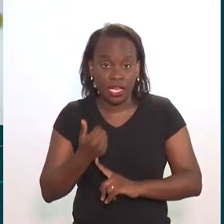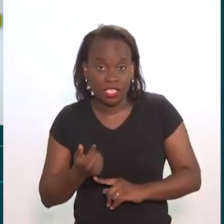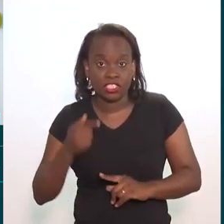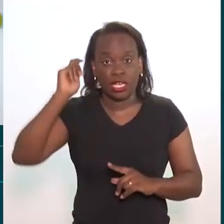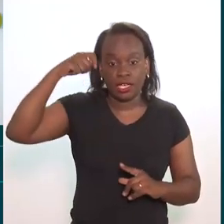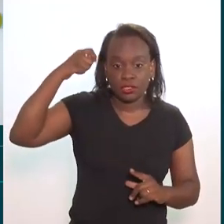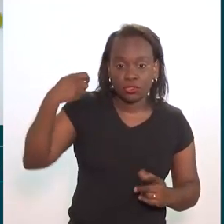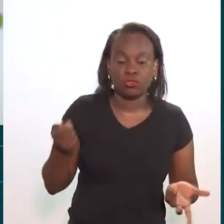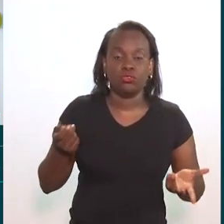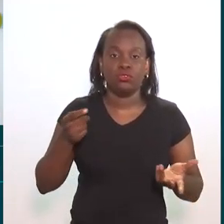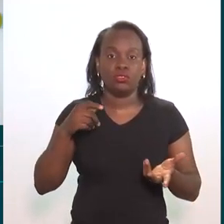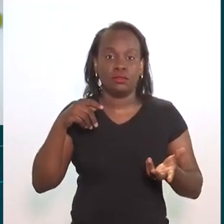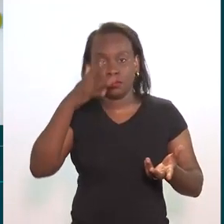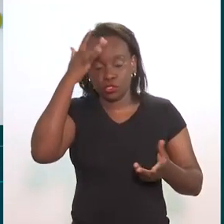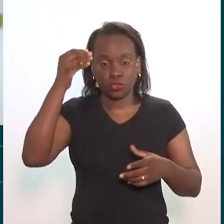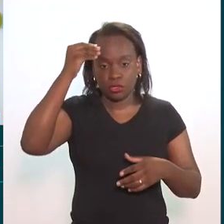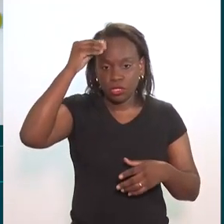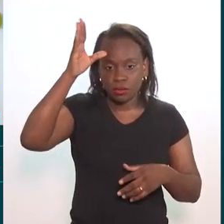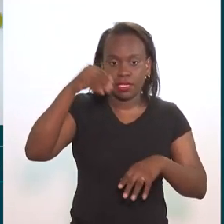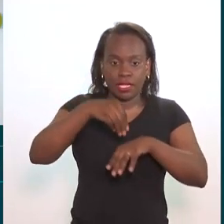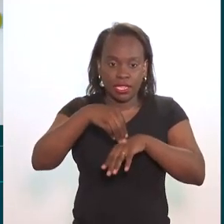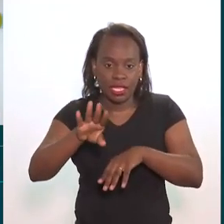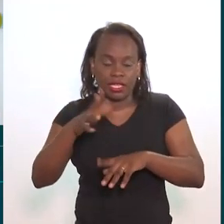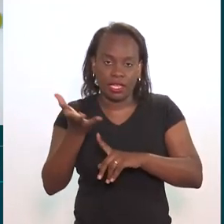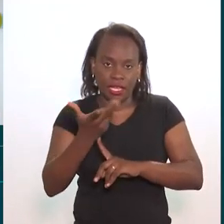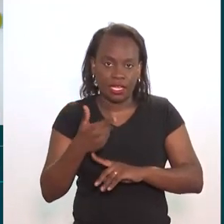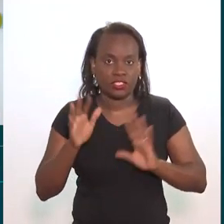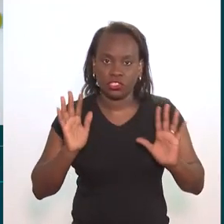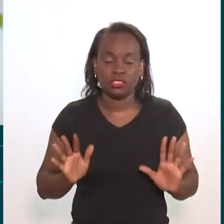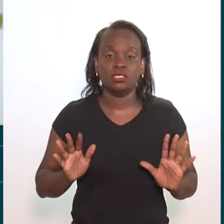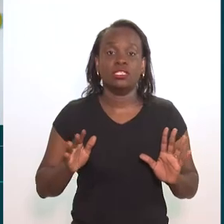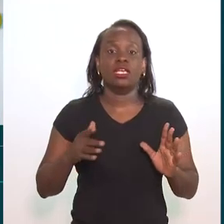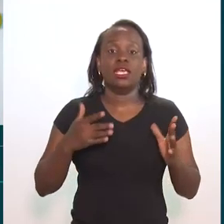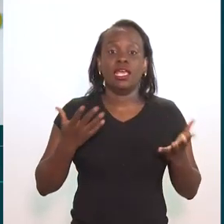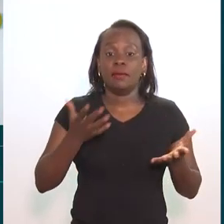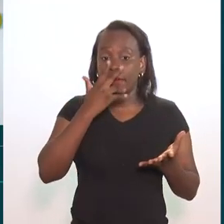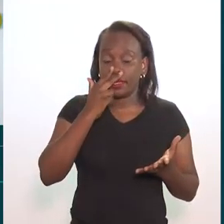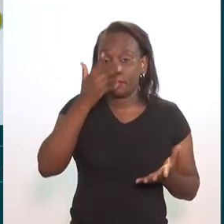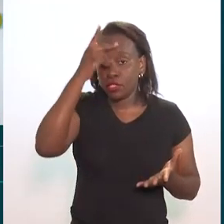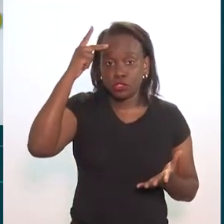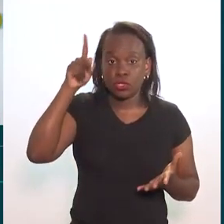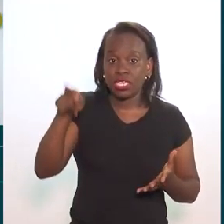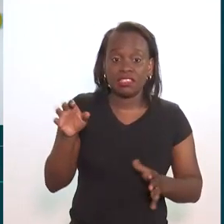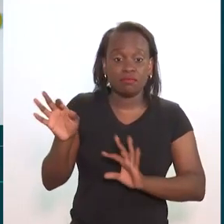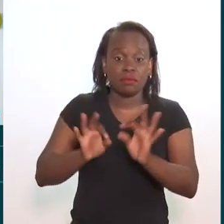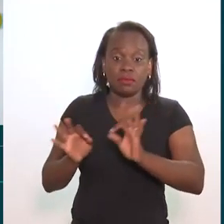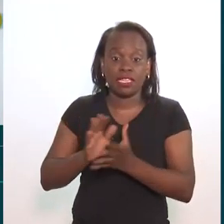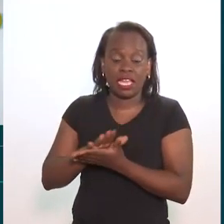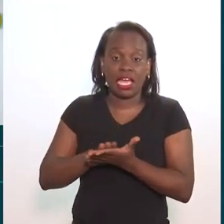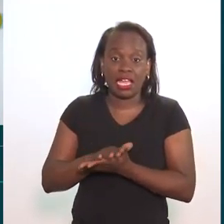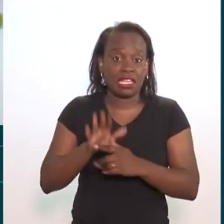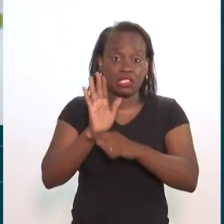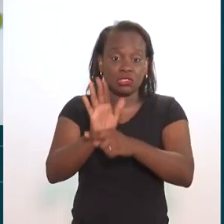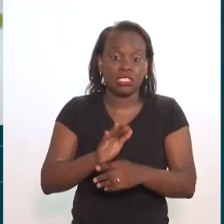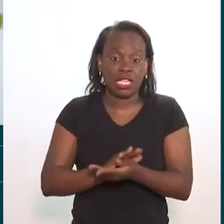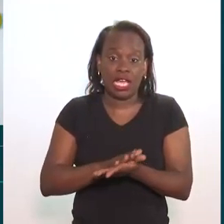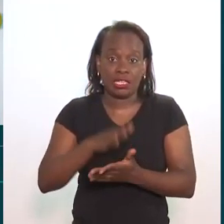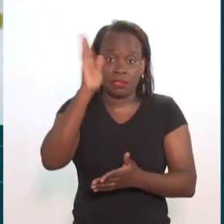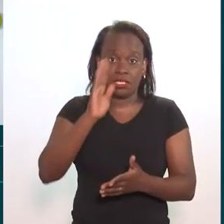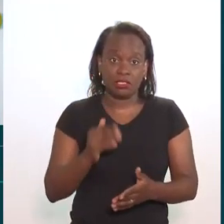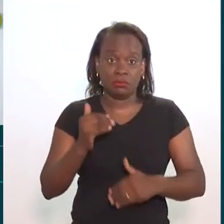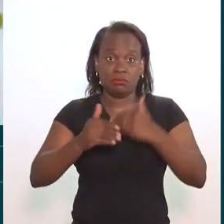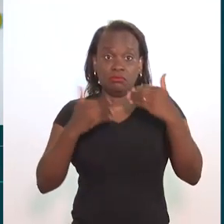de arte, estou falando daquele que transmite conhecimento através da arte, como uma pessoa que não produz, não contribui